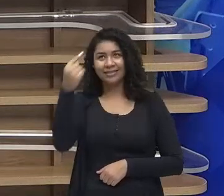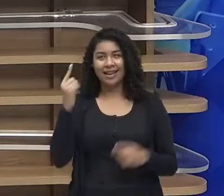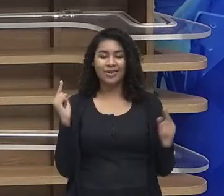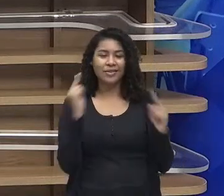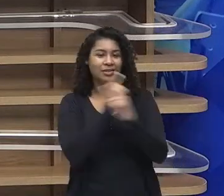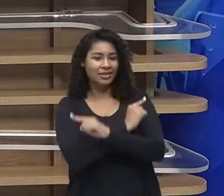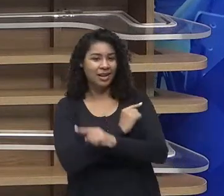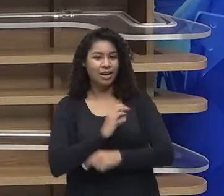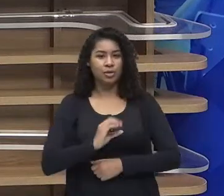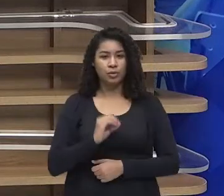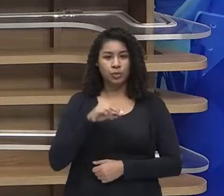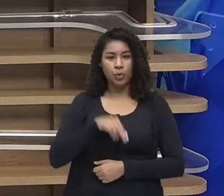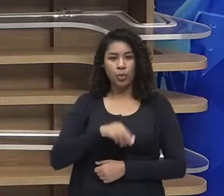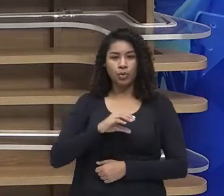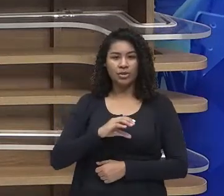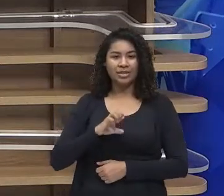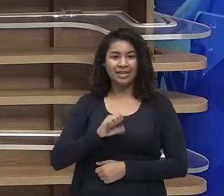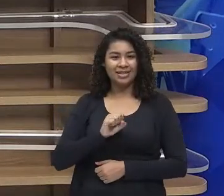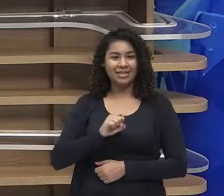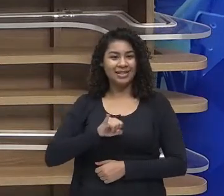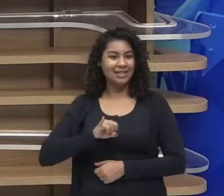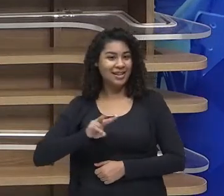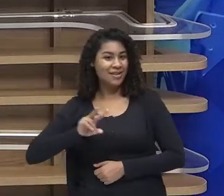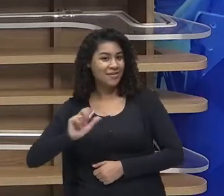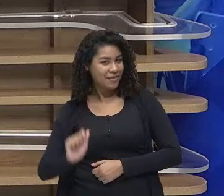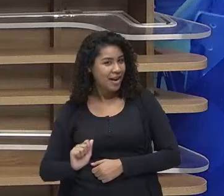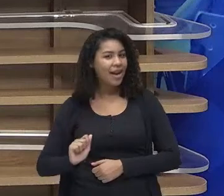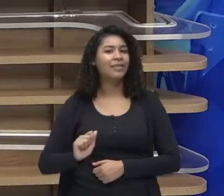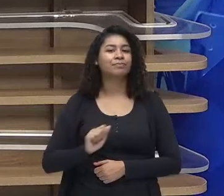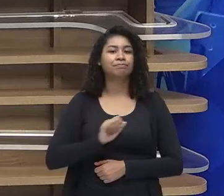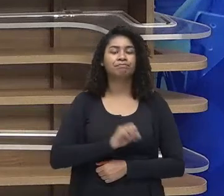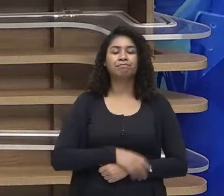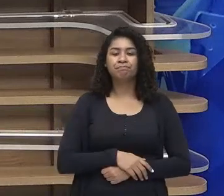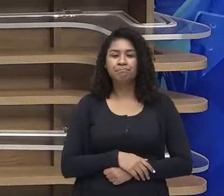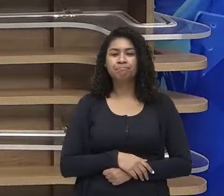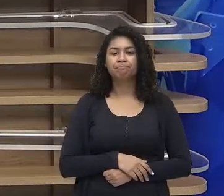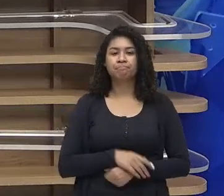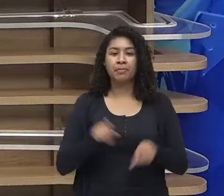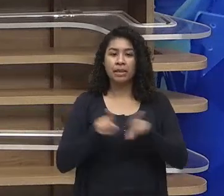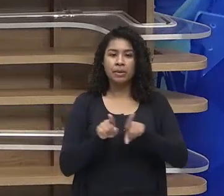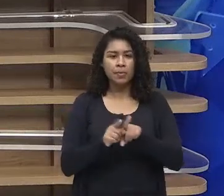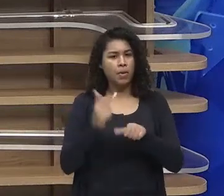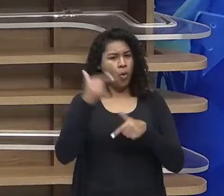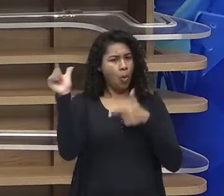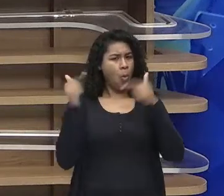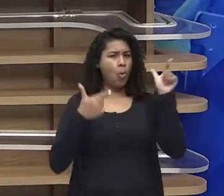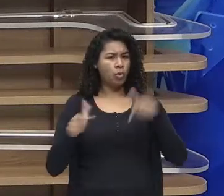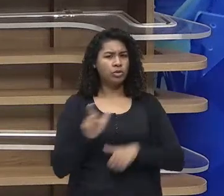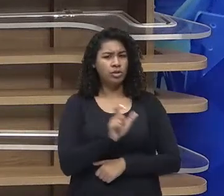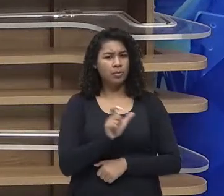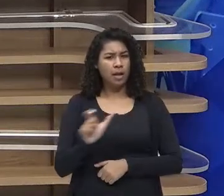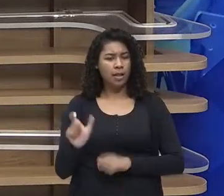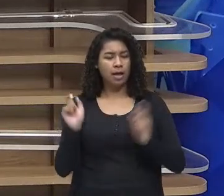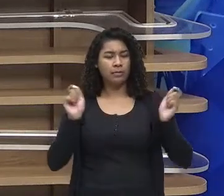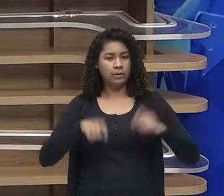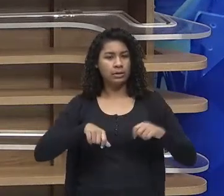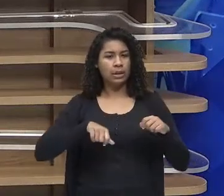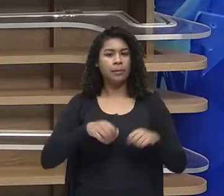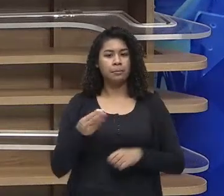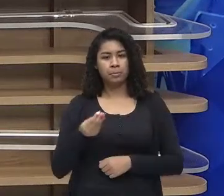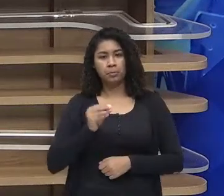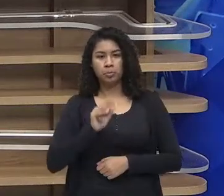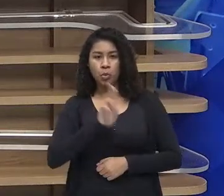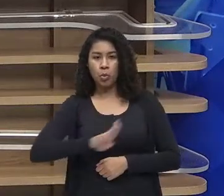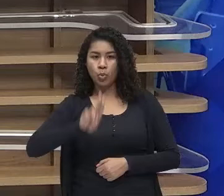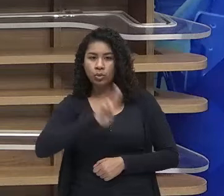condição, concessiva, fato contrário, o embora e também, é isso, você pode aplicar também o mesmo, sendo o embora